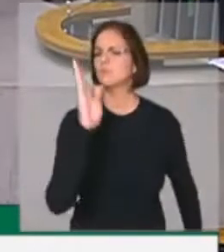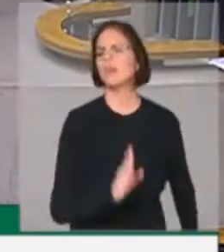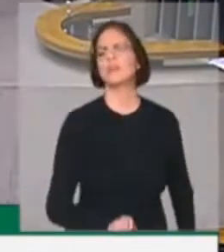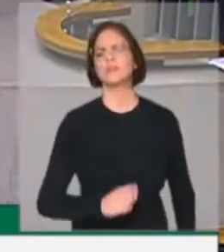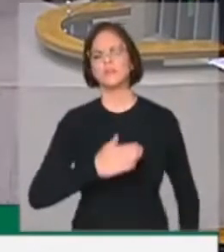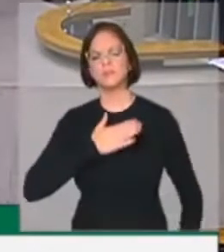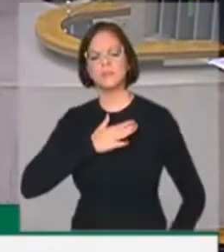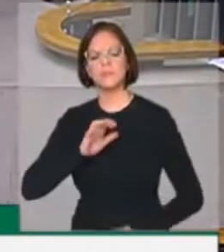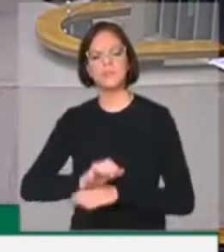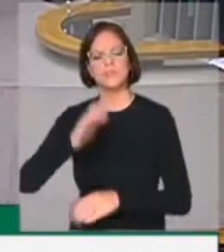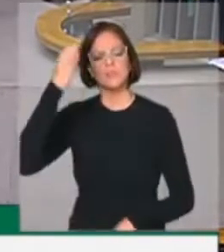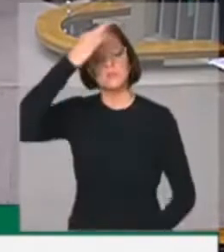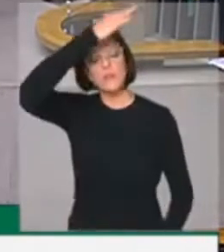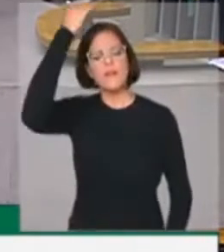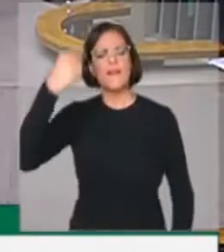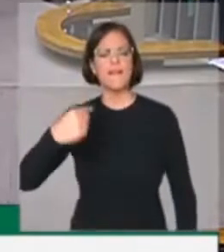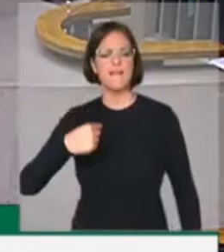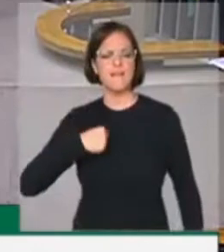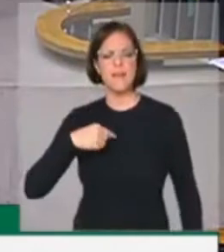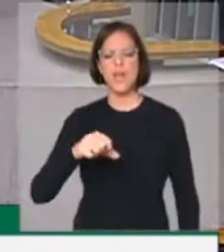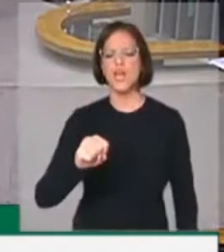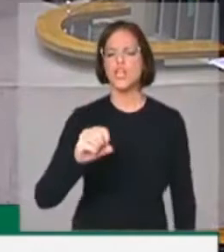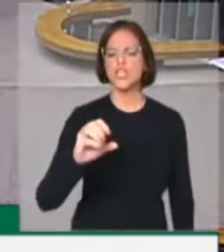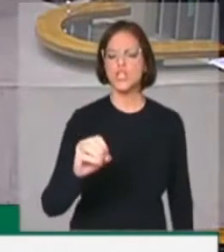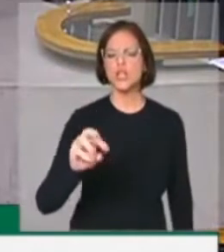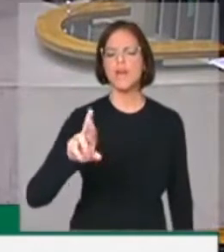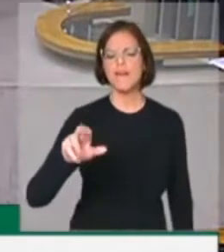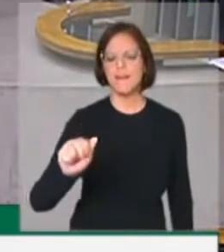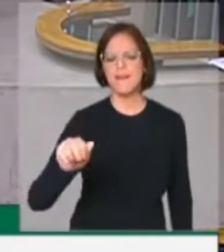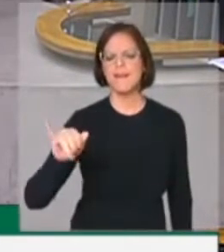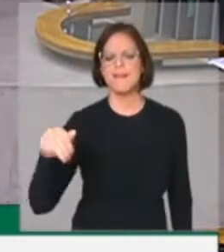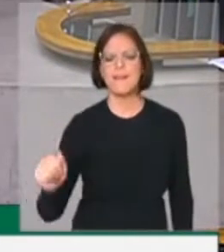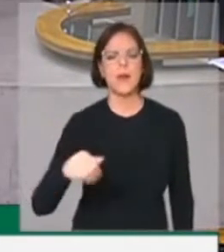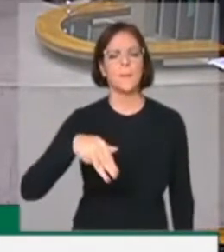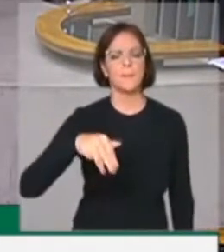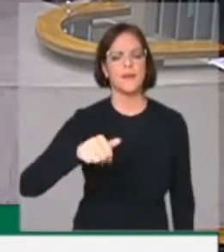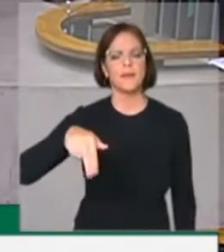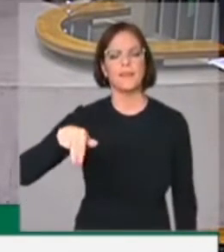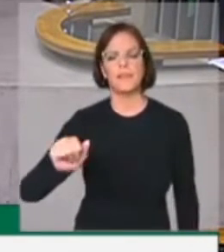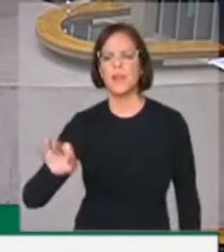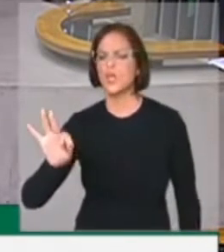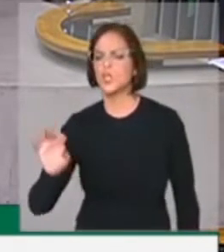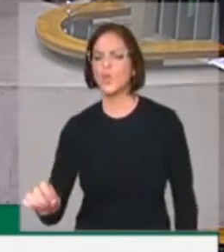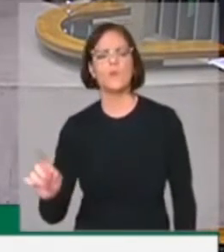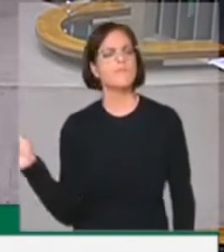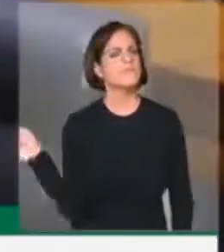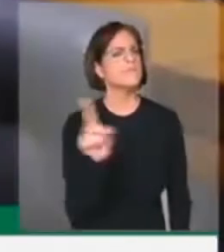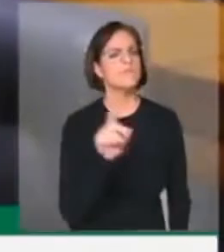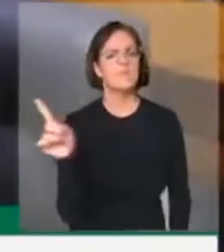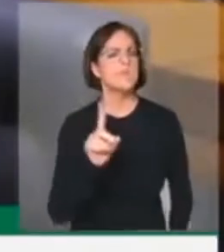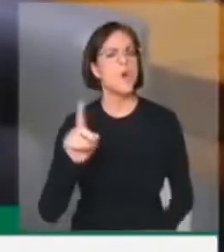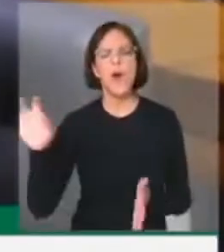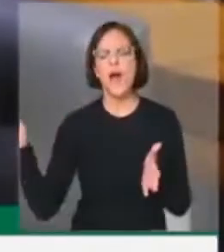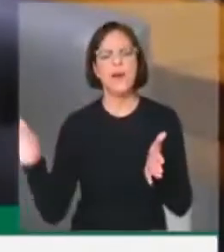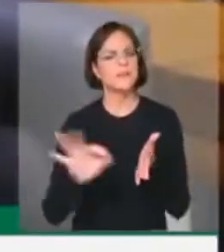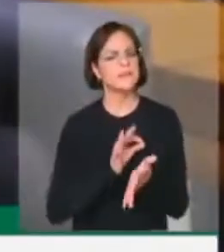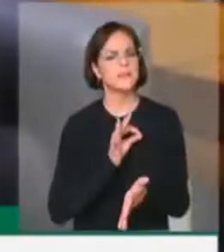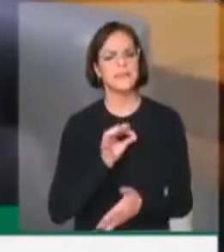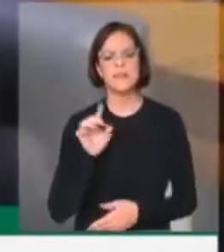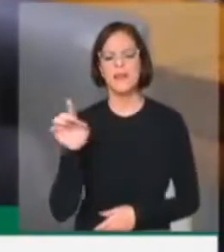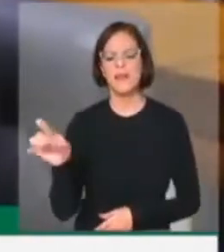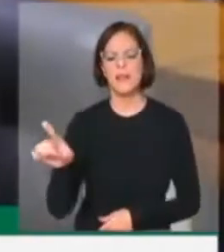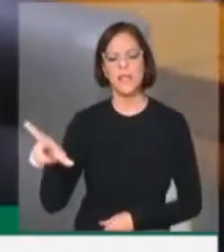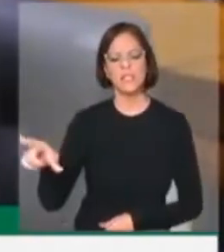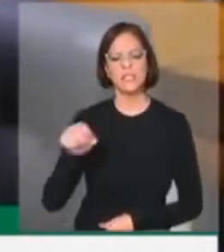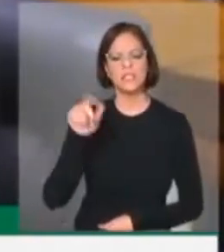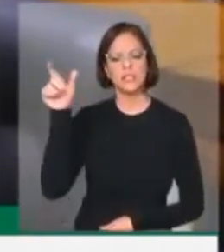que eu, Soraya Manato, não assinei nenhuma lista para eleger a deputada